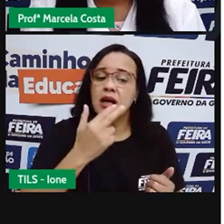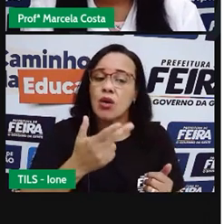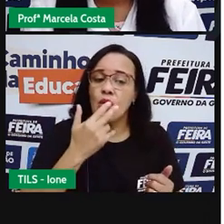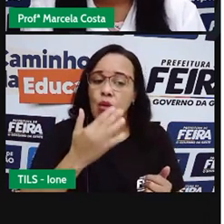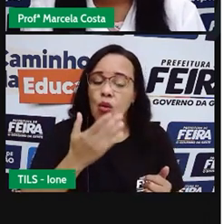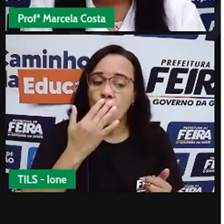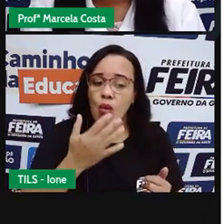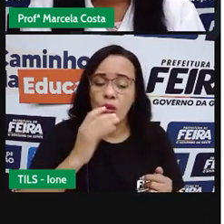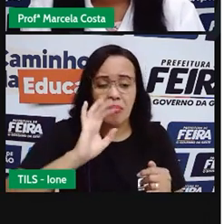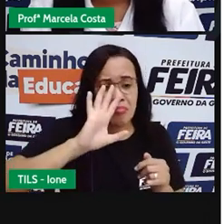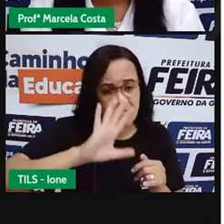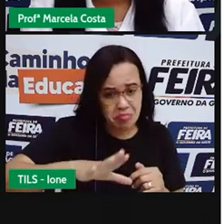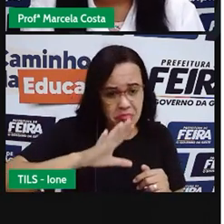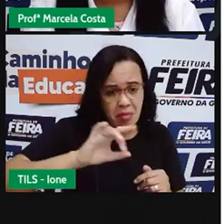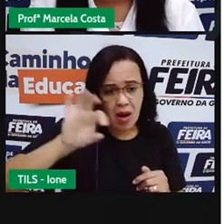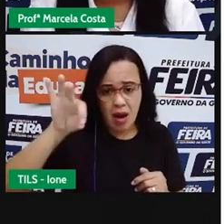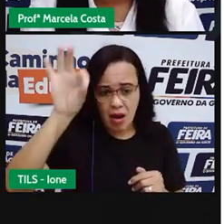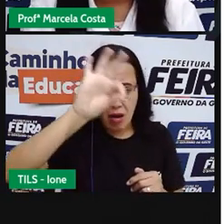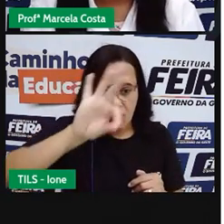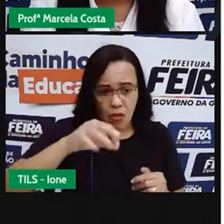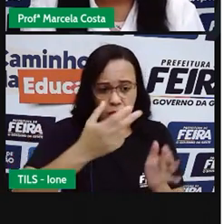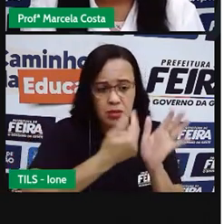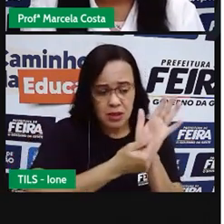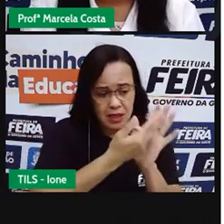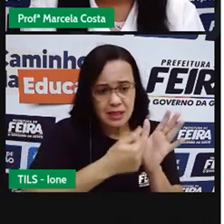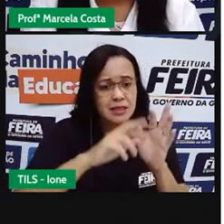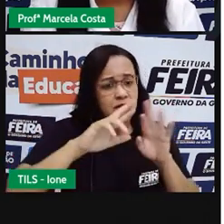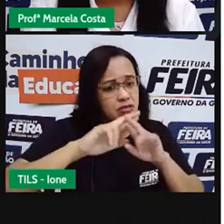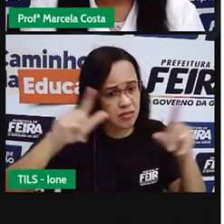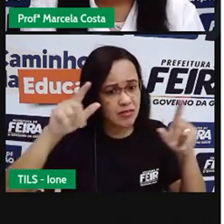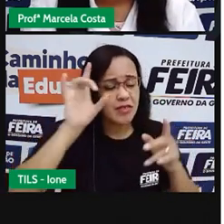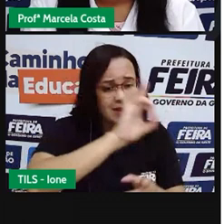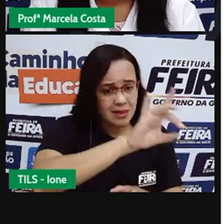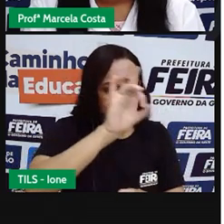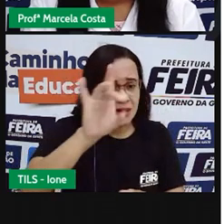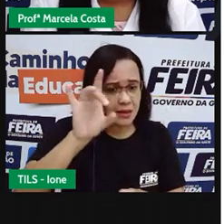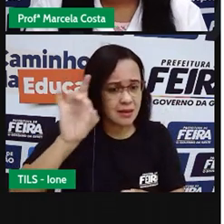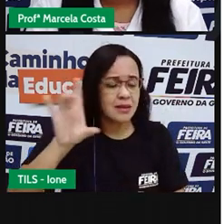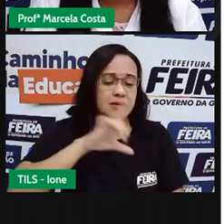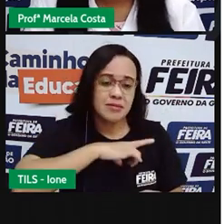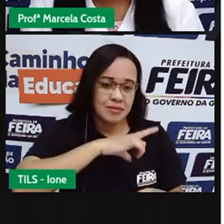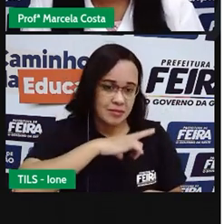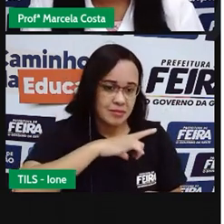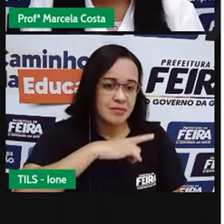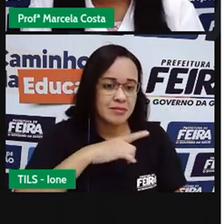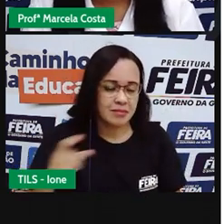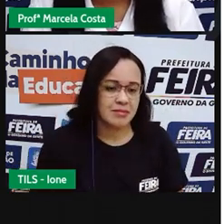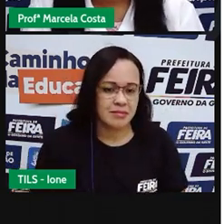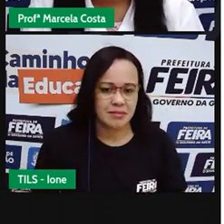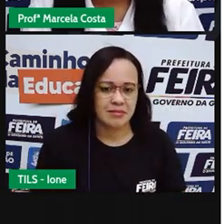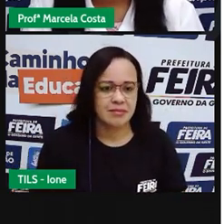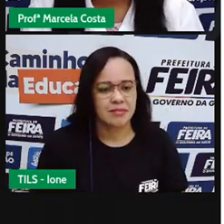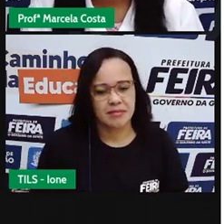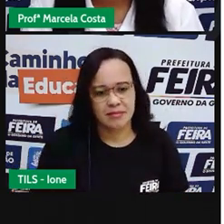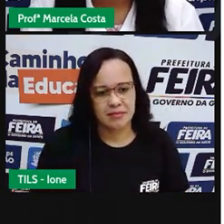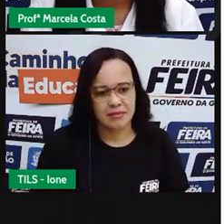o formato e o tamanho são diferentes, tá vendo? Porque, como eu disse para você, não tem